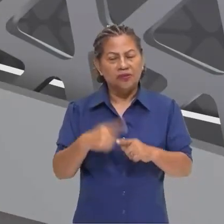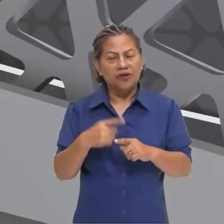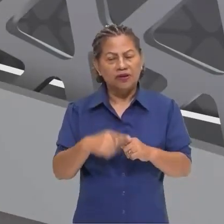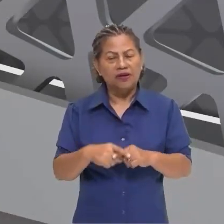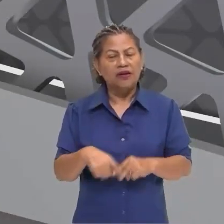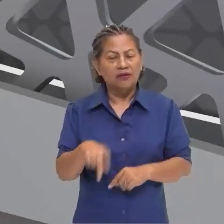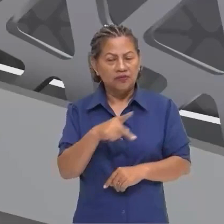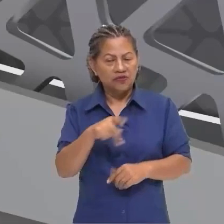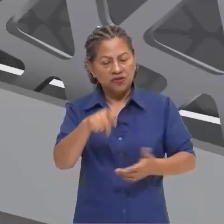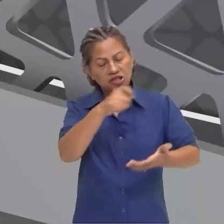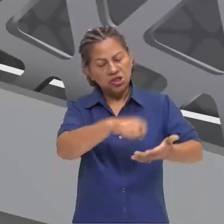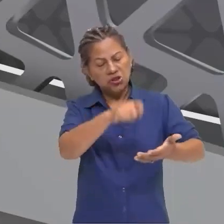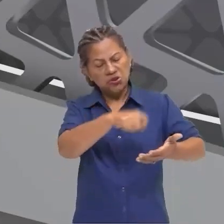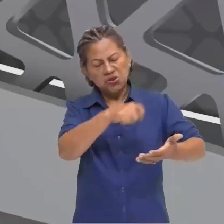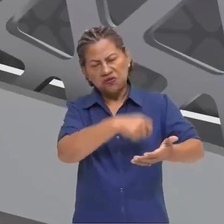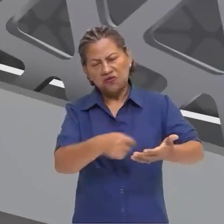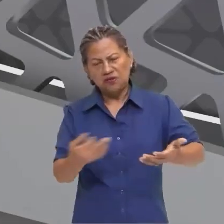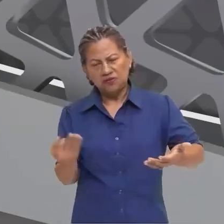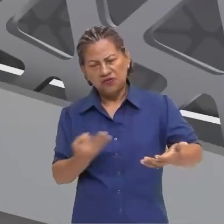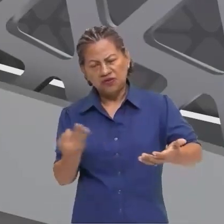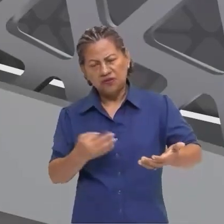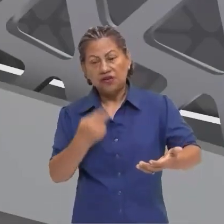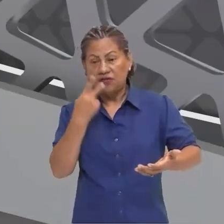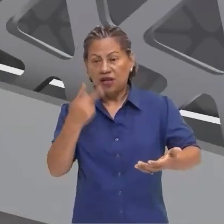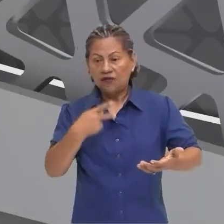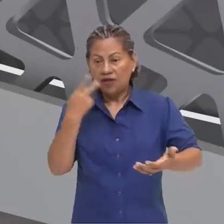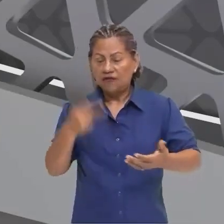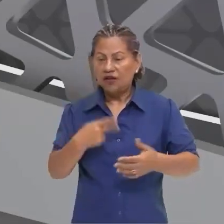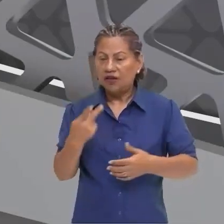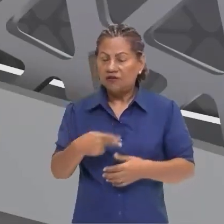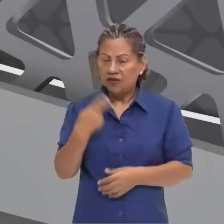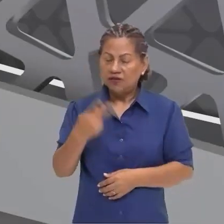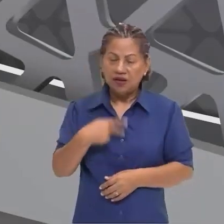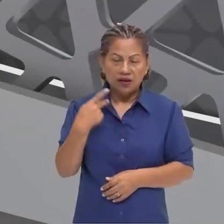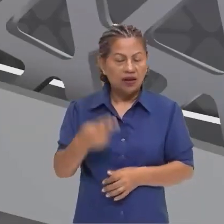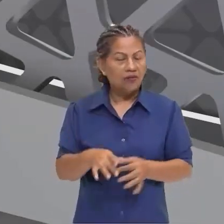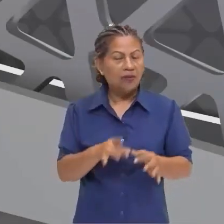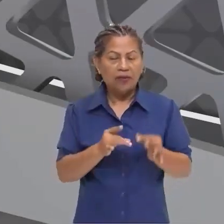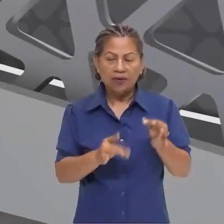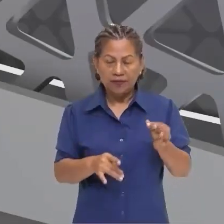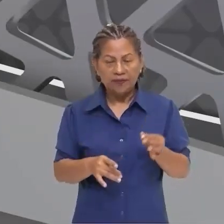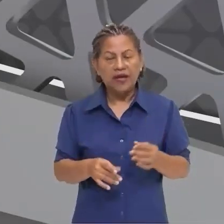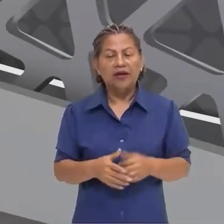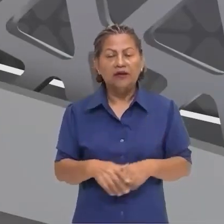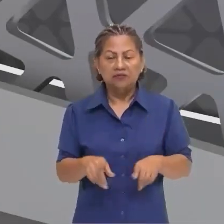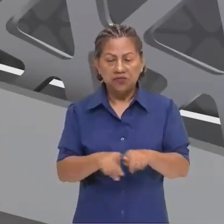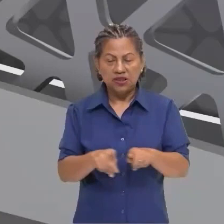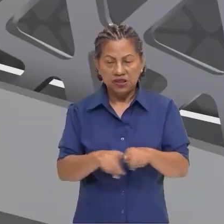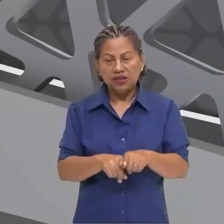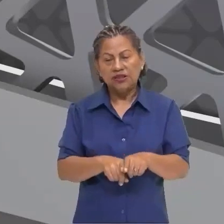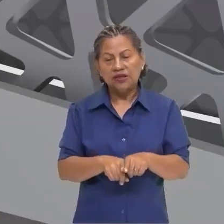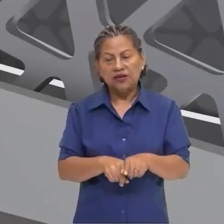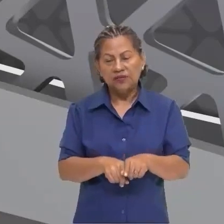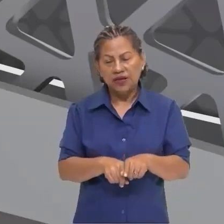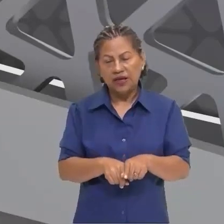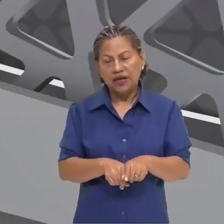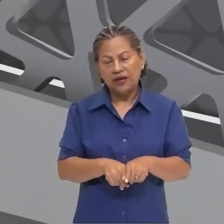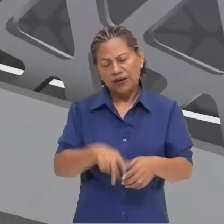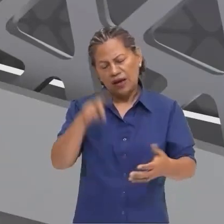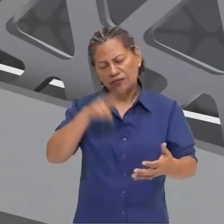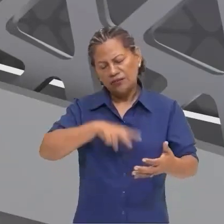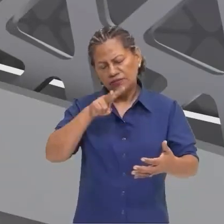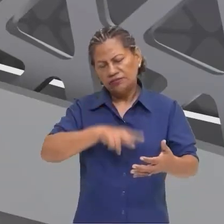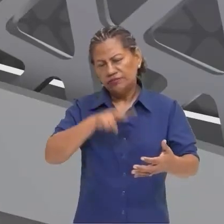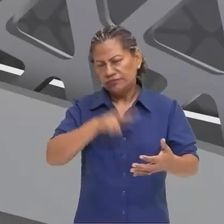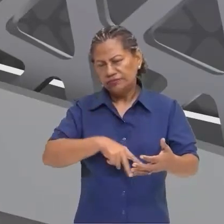bem, eu falava bem em público, eu gostava de ler, gosto de ler. Então, são características que casavam com a